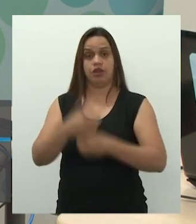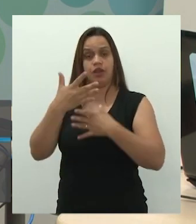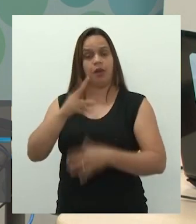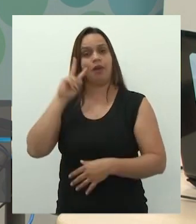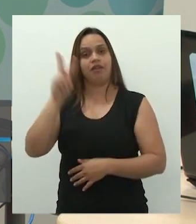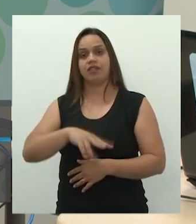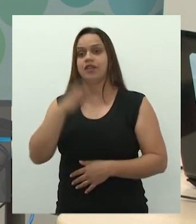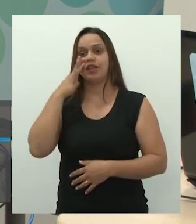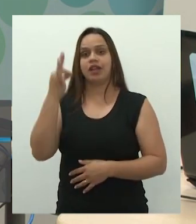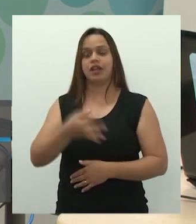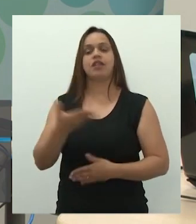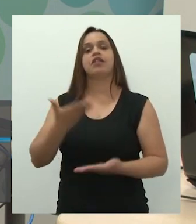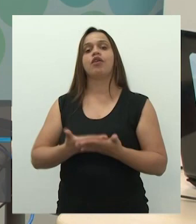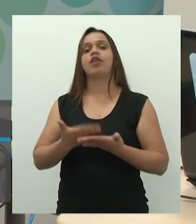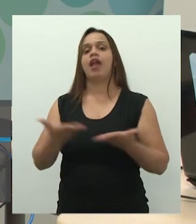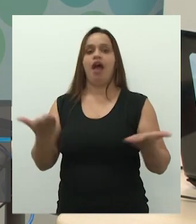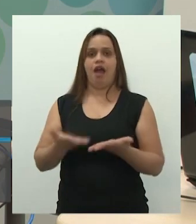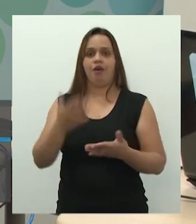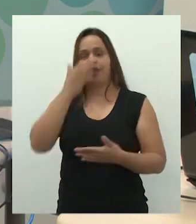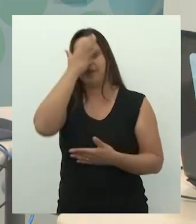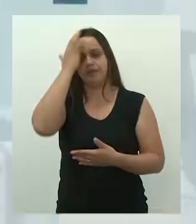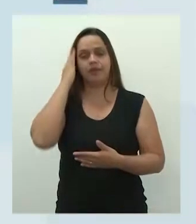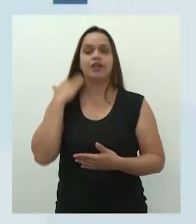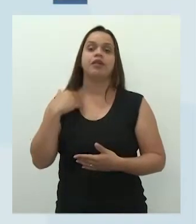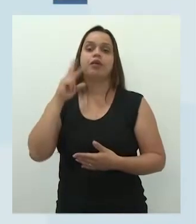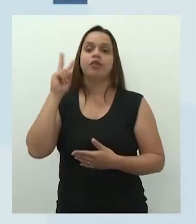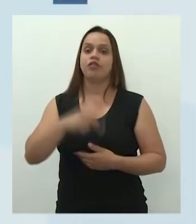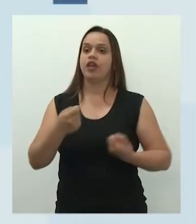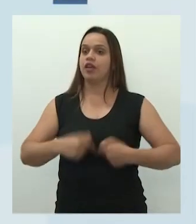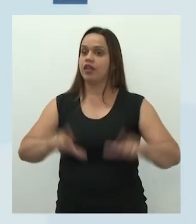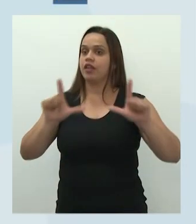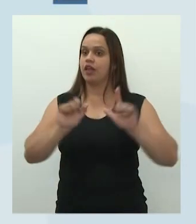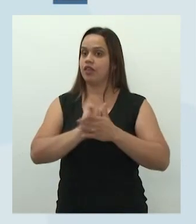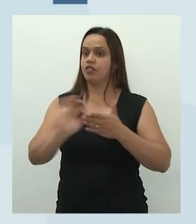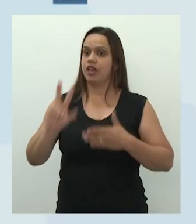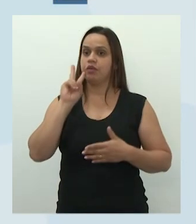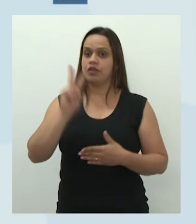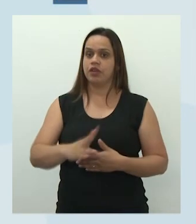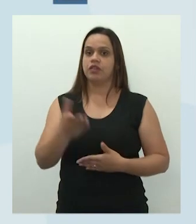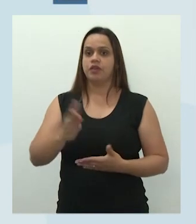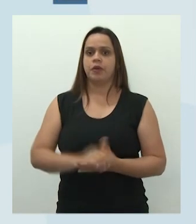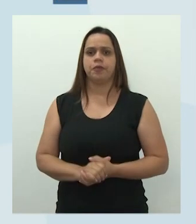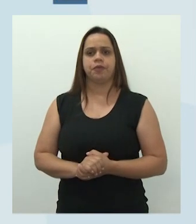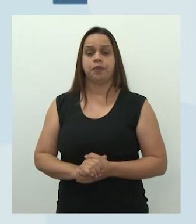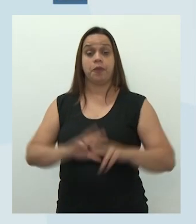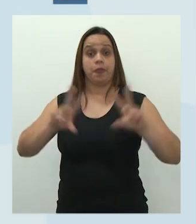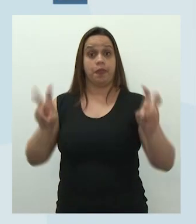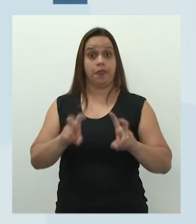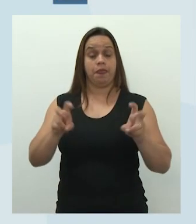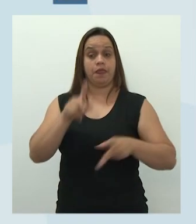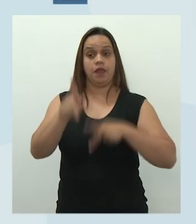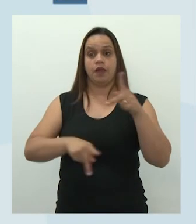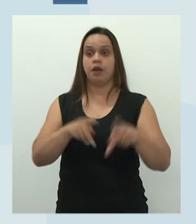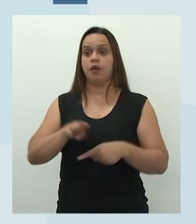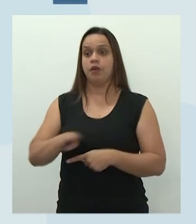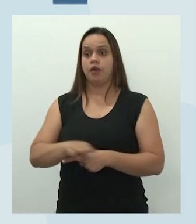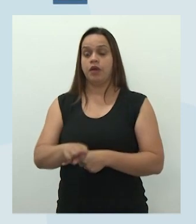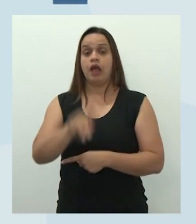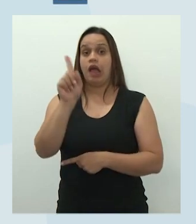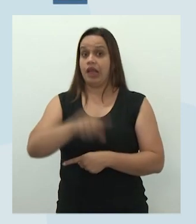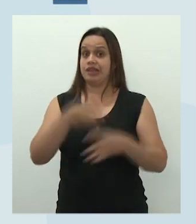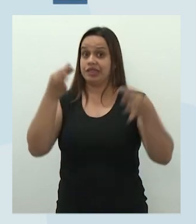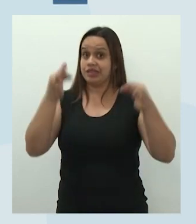estão prestando atenção aqui na nossa aula. Vai aparecer aí na tela a atividade para vocês. Então, sobre os povos da Mesopotâmia,